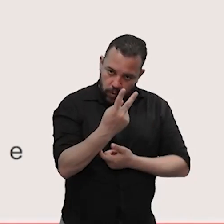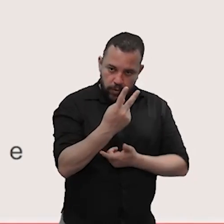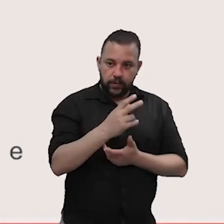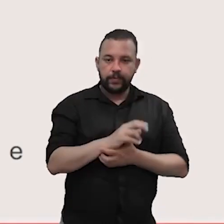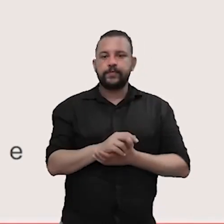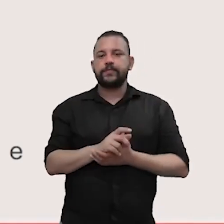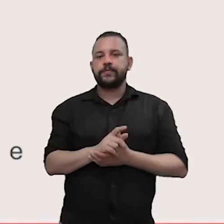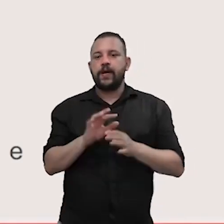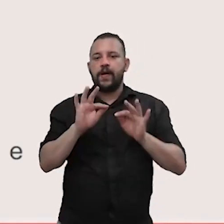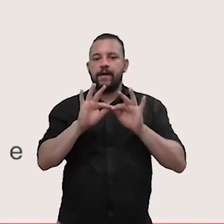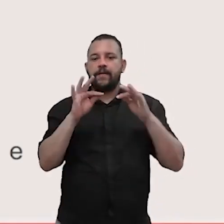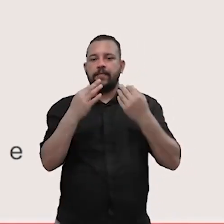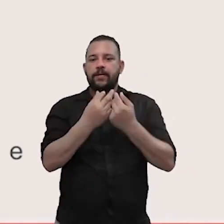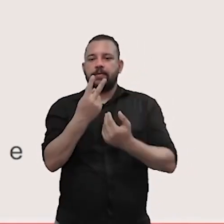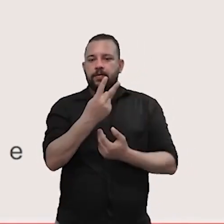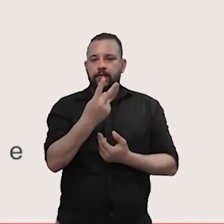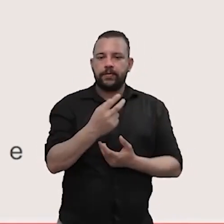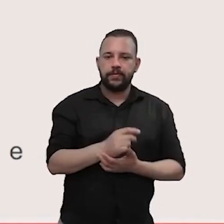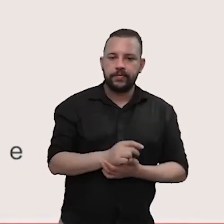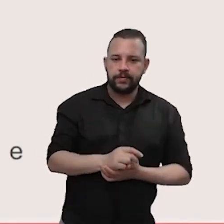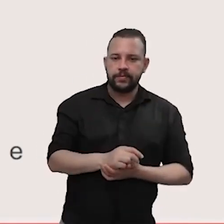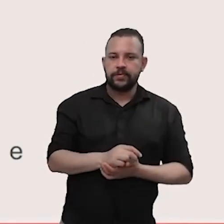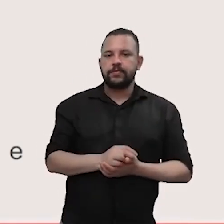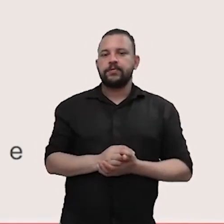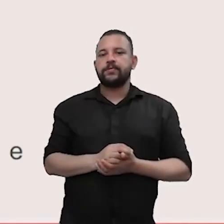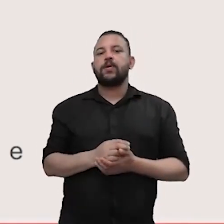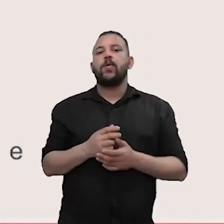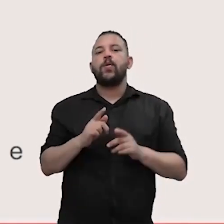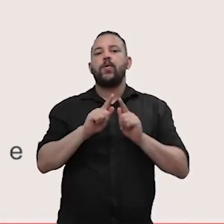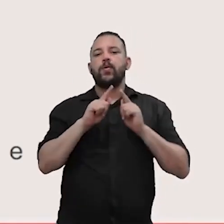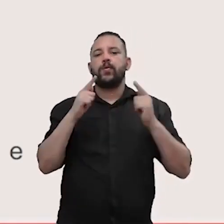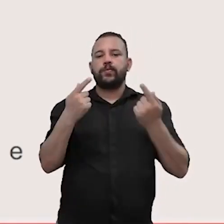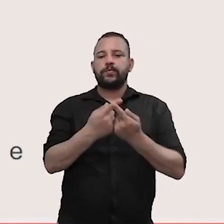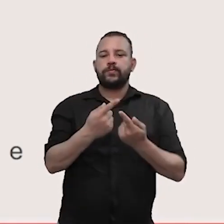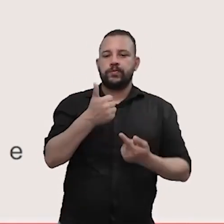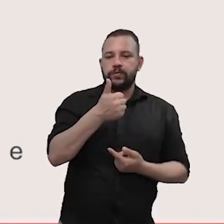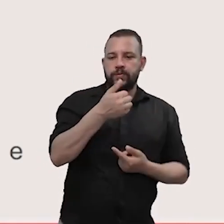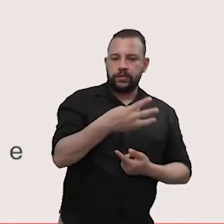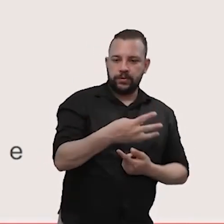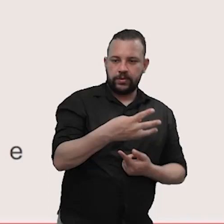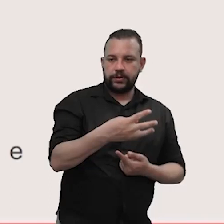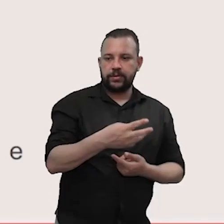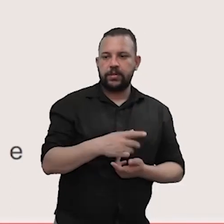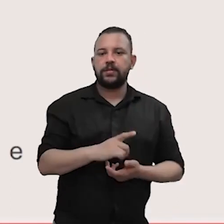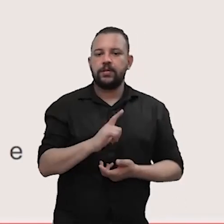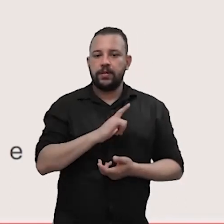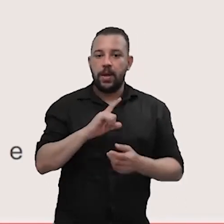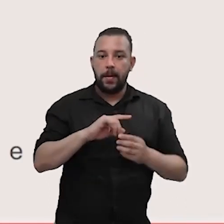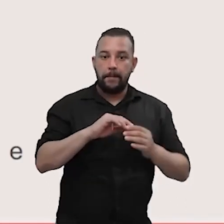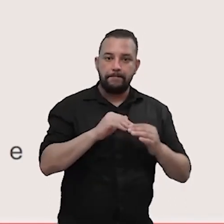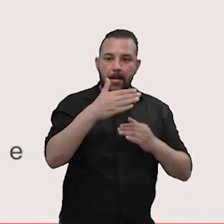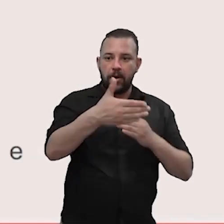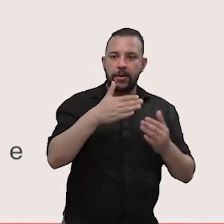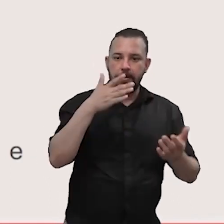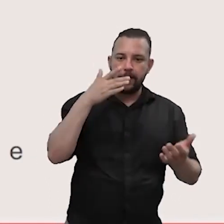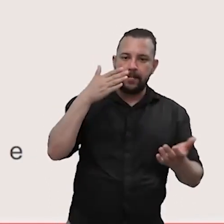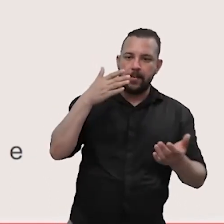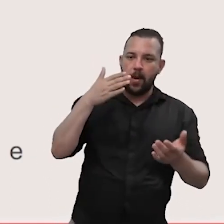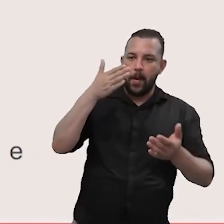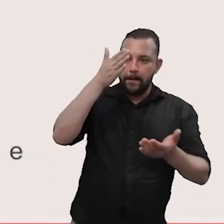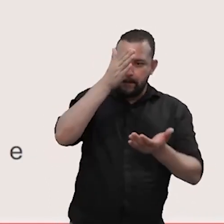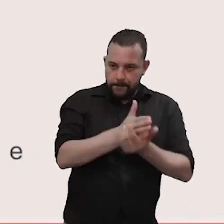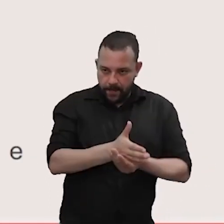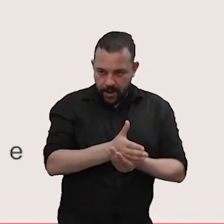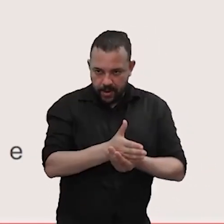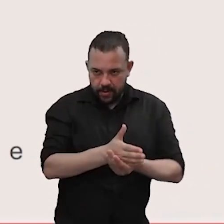alcalinos terrosos. No grupo 13, que você observa na tabela que ele pula o meio da tabela todinho e vai para o grupo